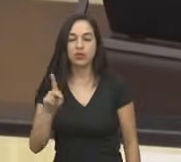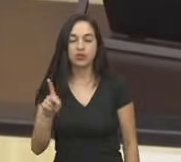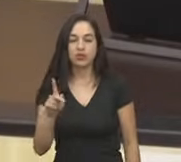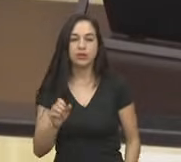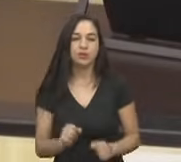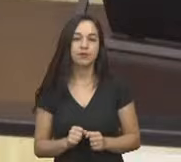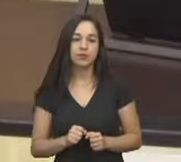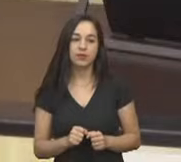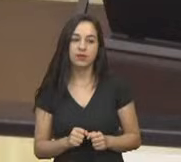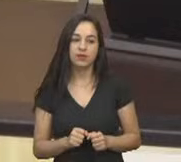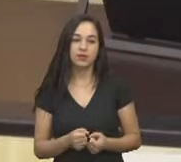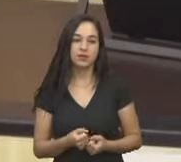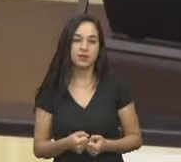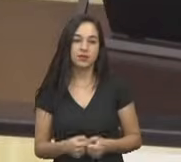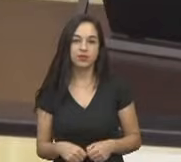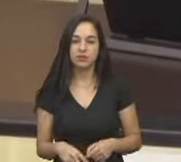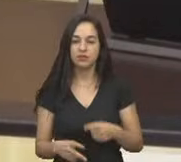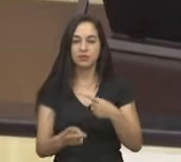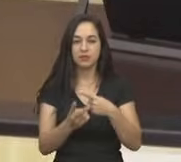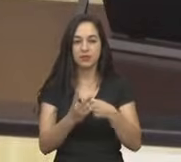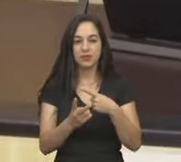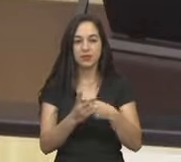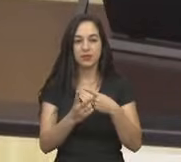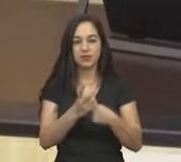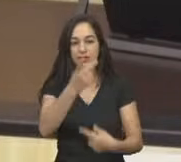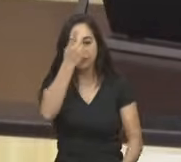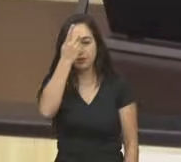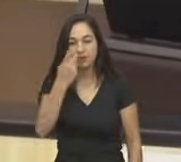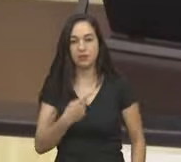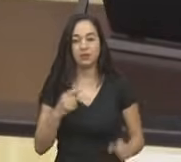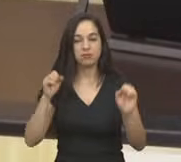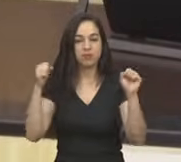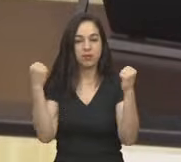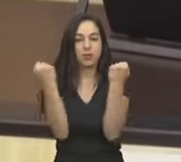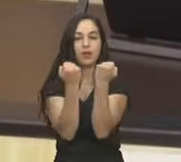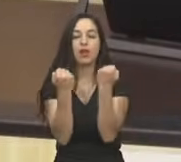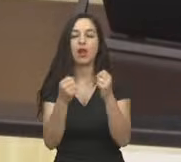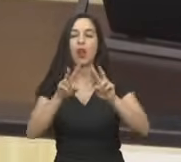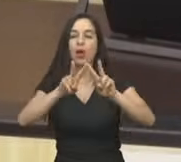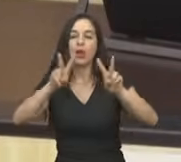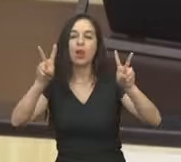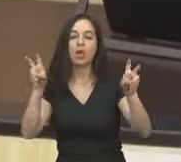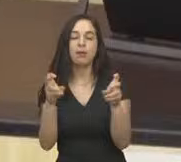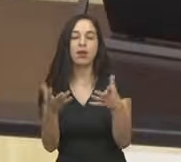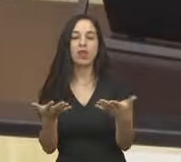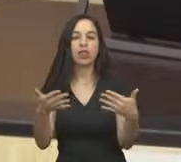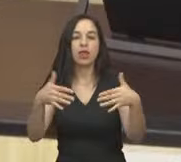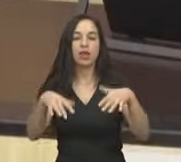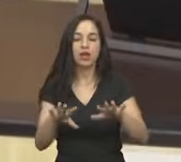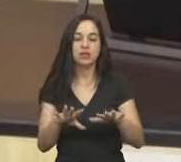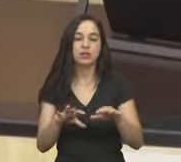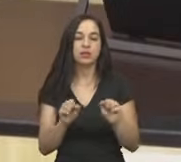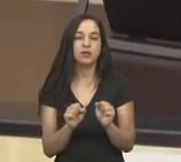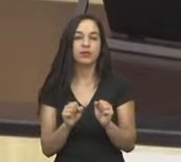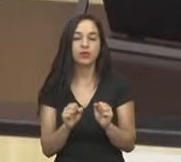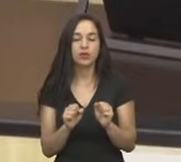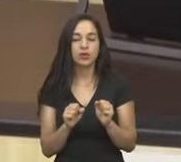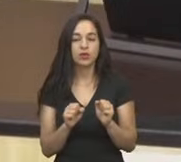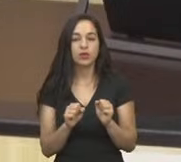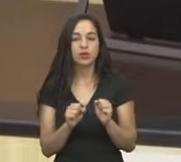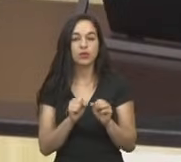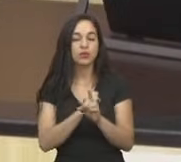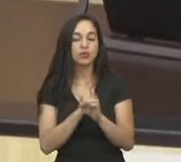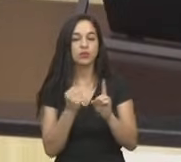pessoal, para falar sobre o tema integração civil com as forças